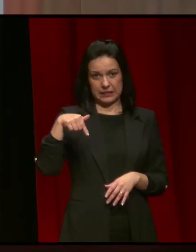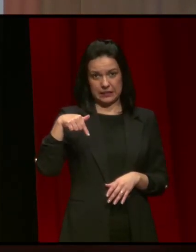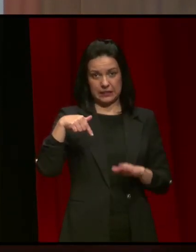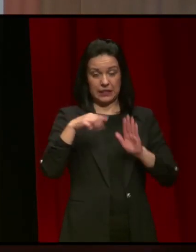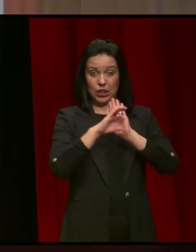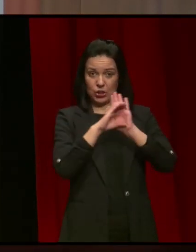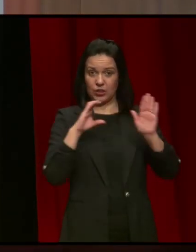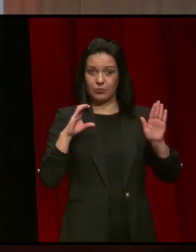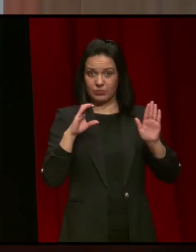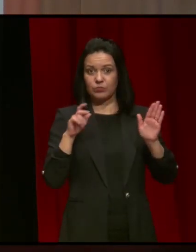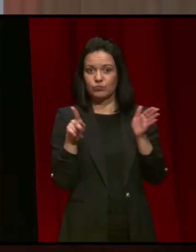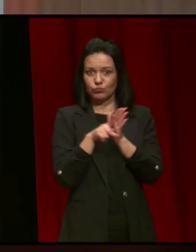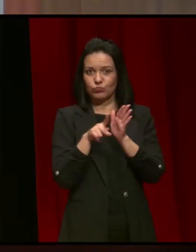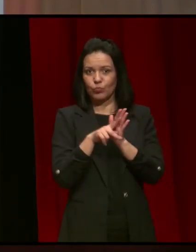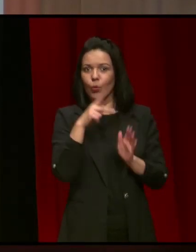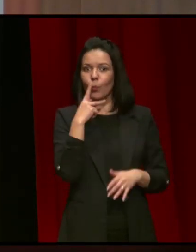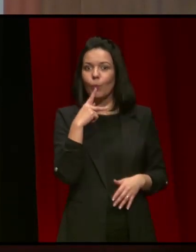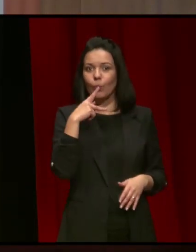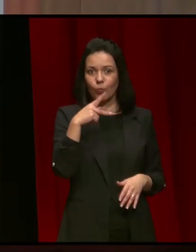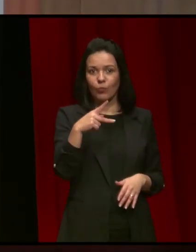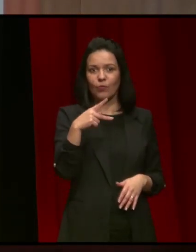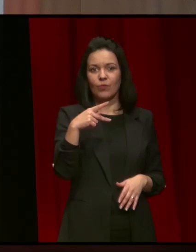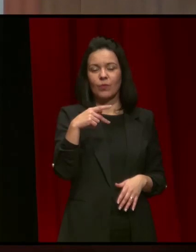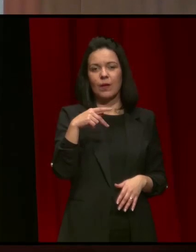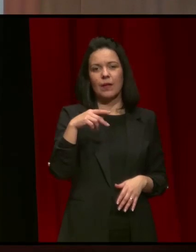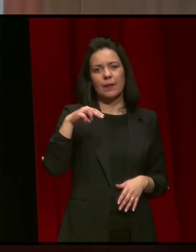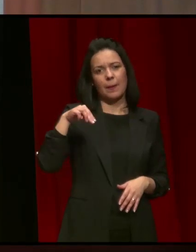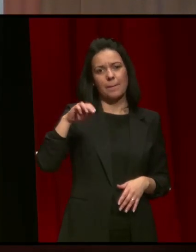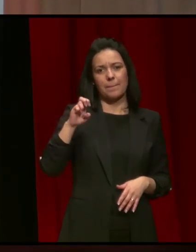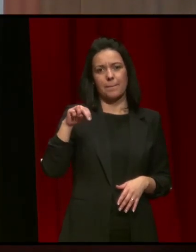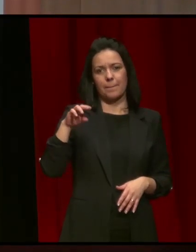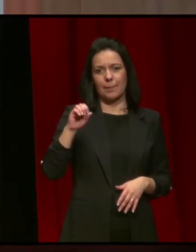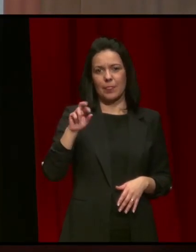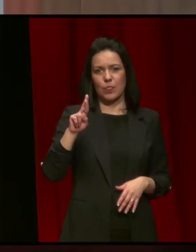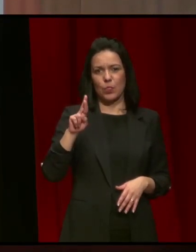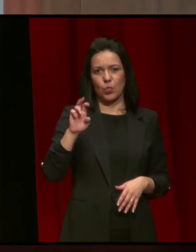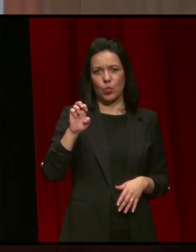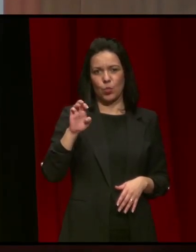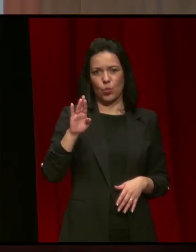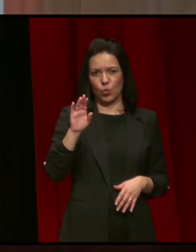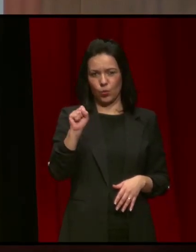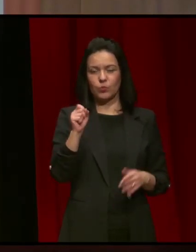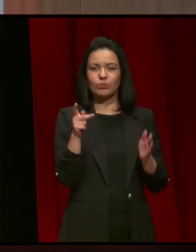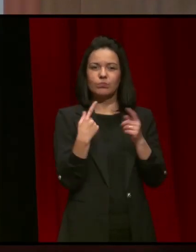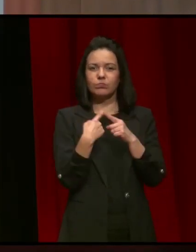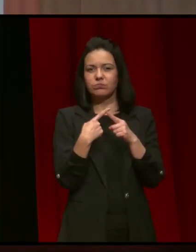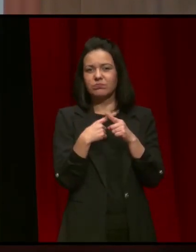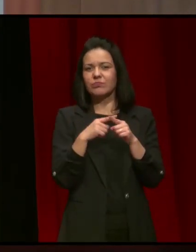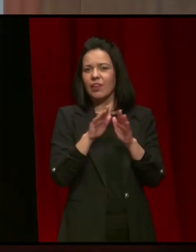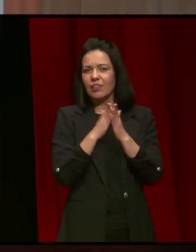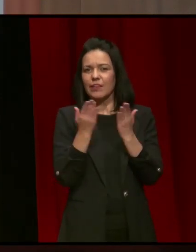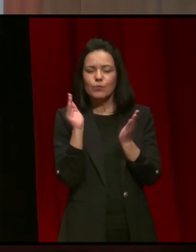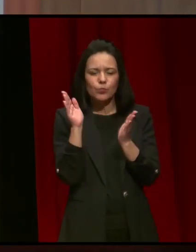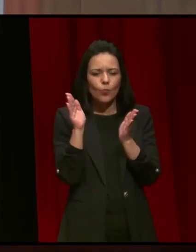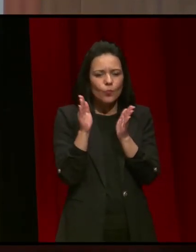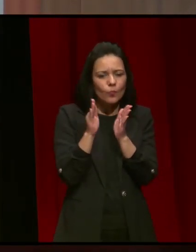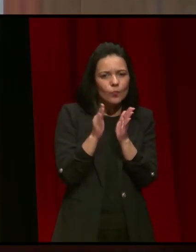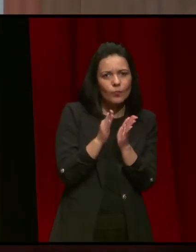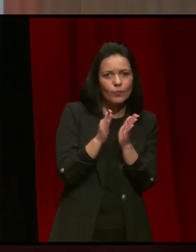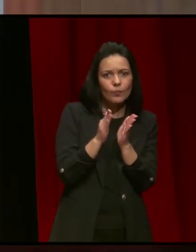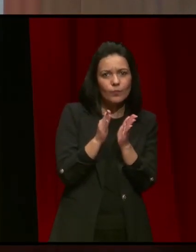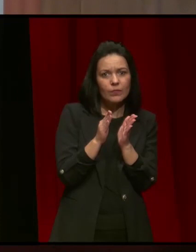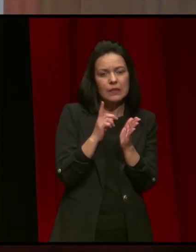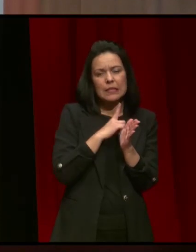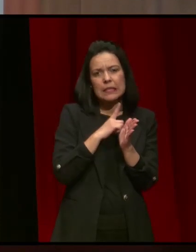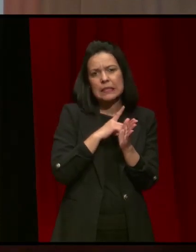contar. Né? Tem um que não é nem capítulo, é o texto inteiro assim, né? Mas é um capitulão, capítulozão. Tomou Todd, ficou grandão. Né? Então são